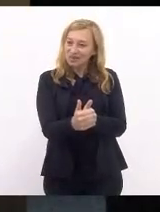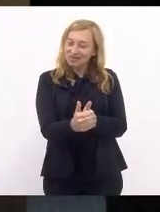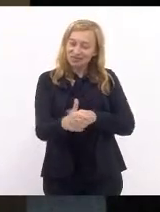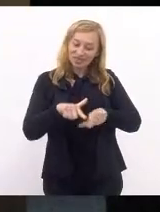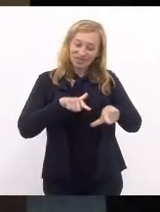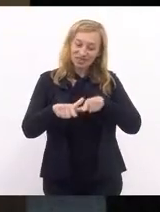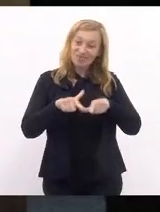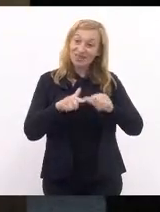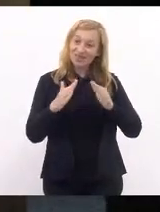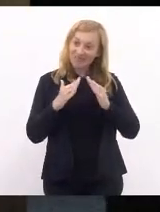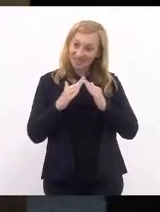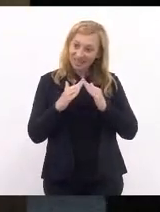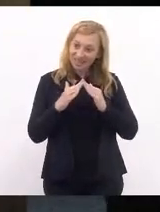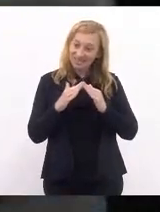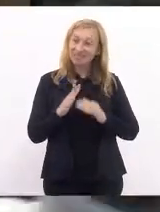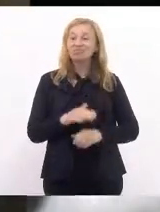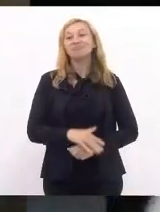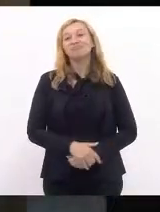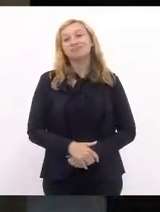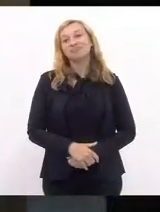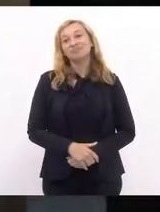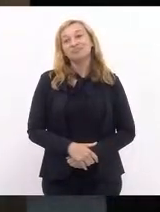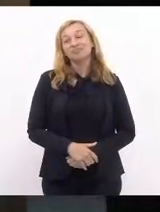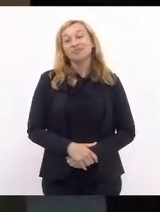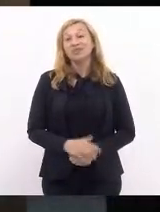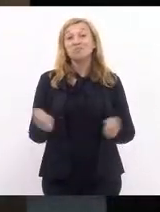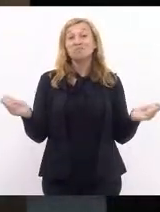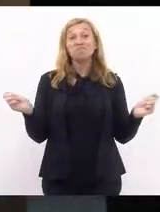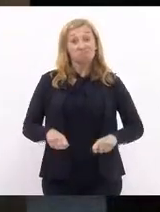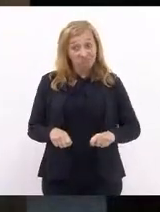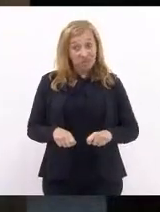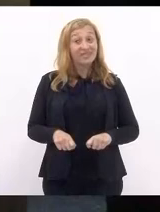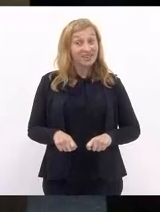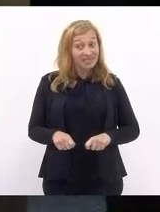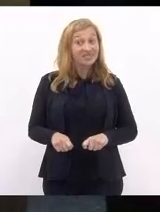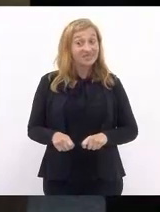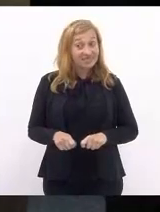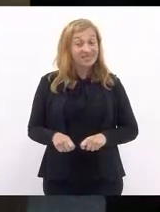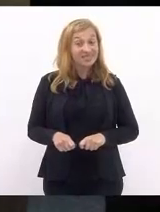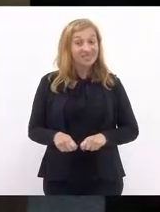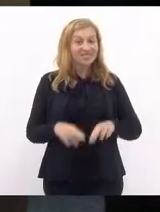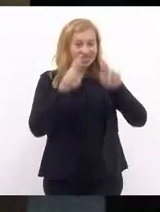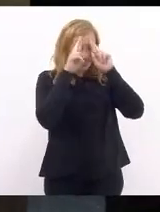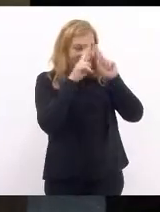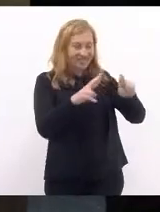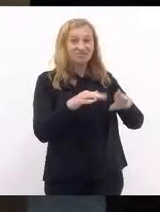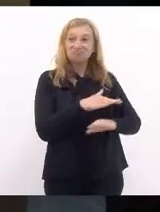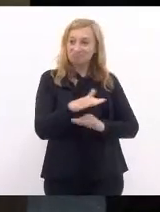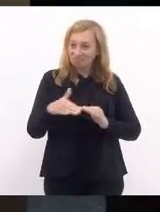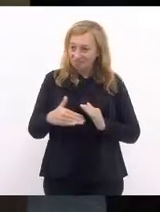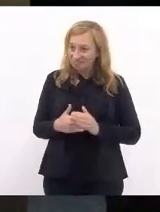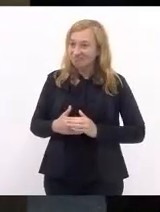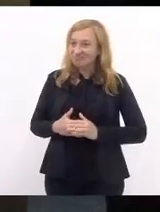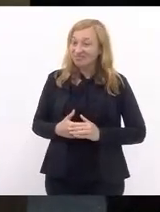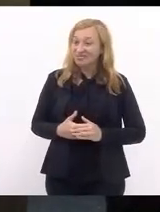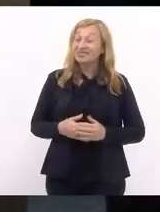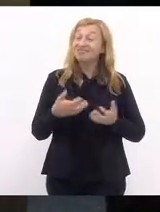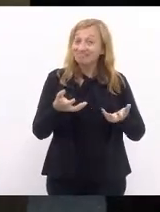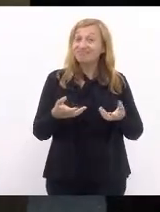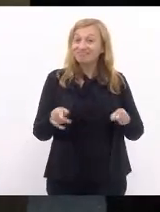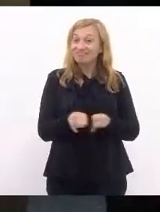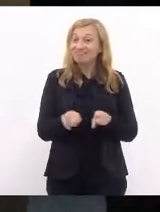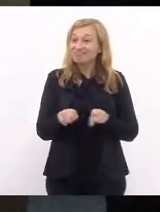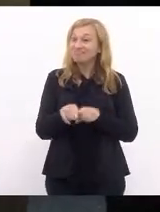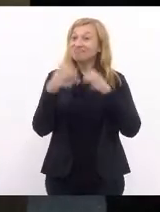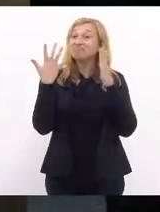os trabalhos da sua casa com competência e com respeito a todos queria